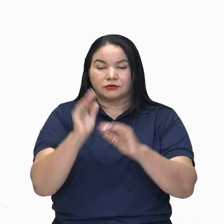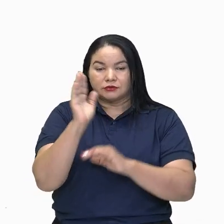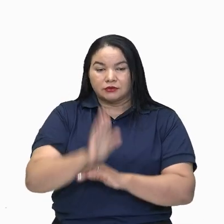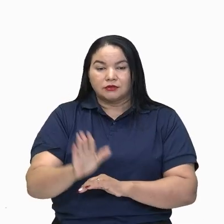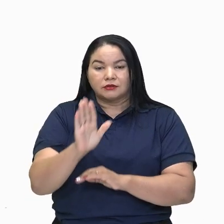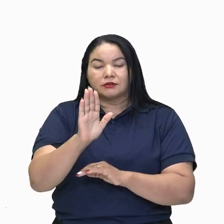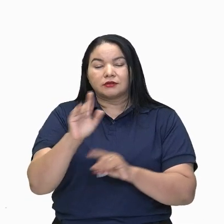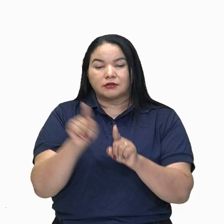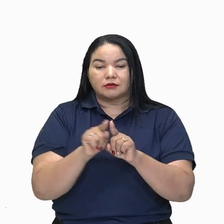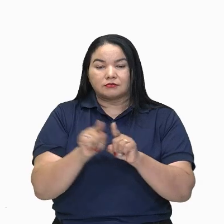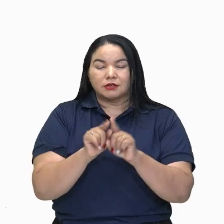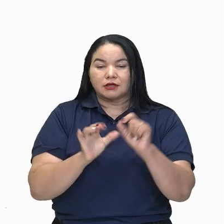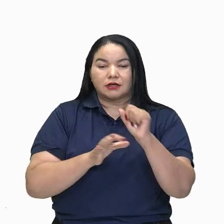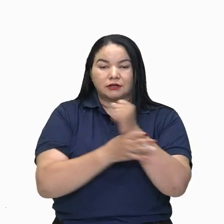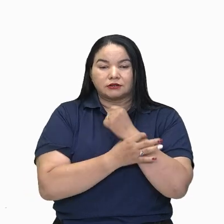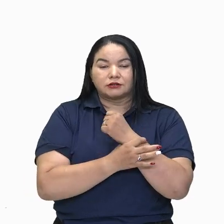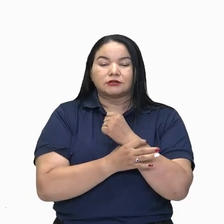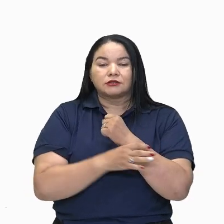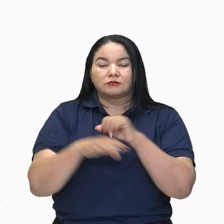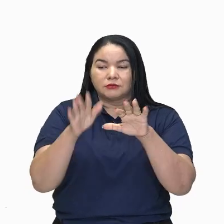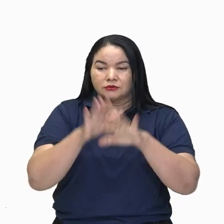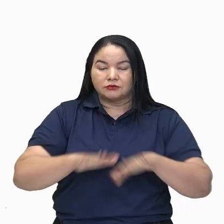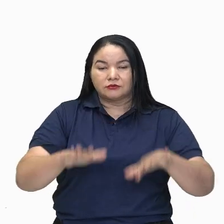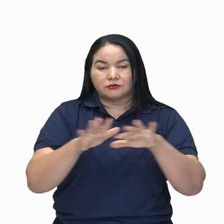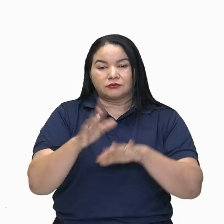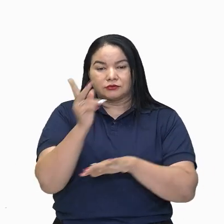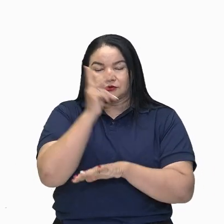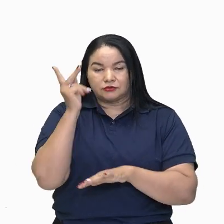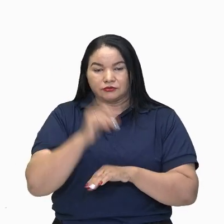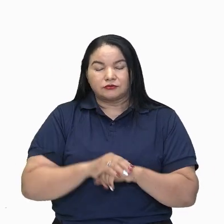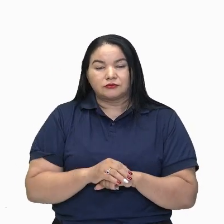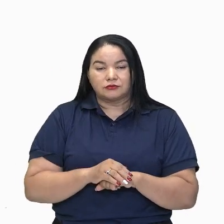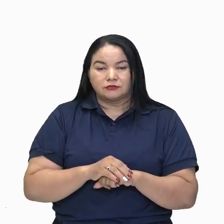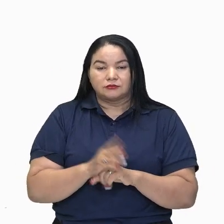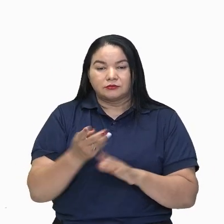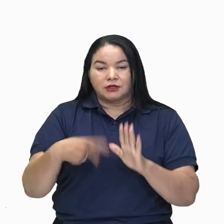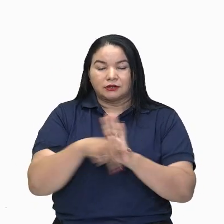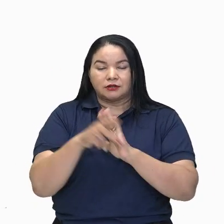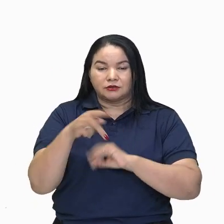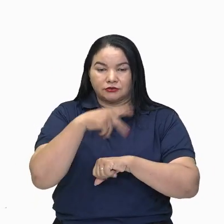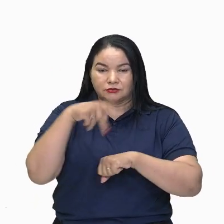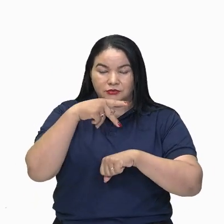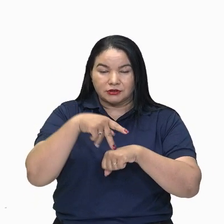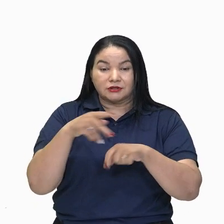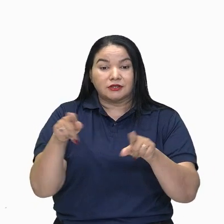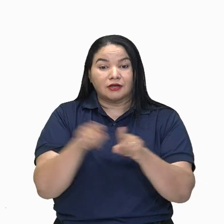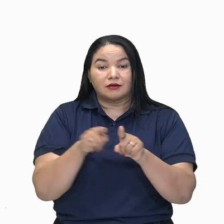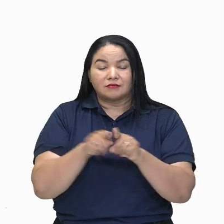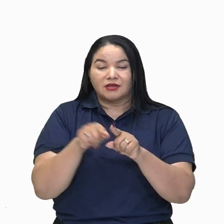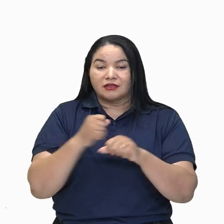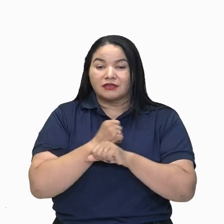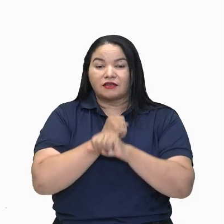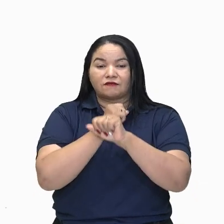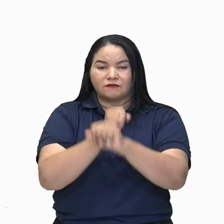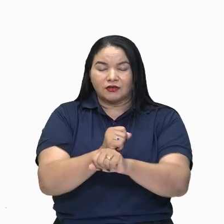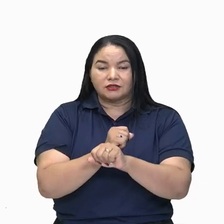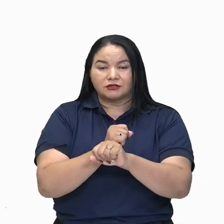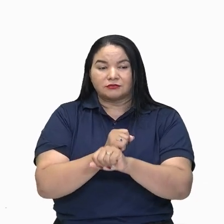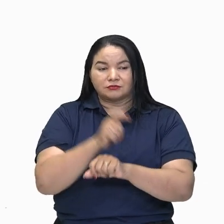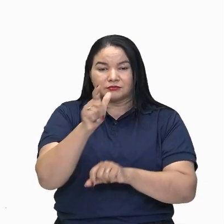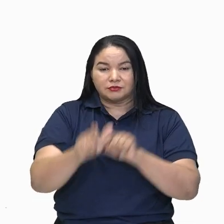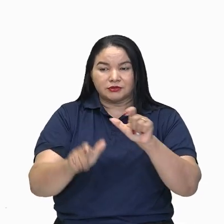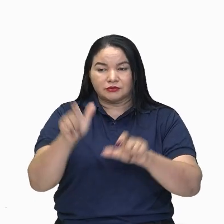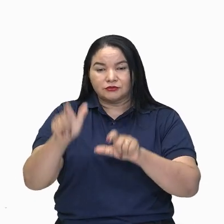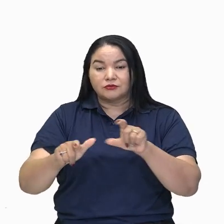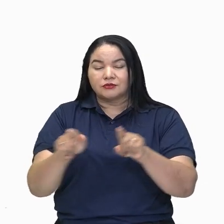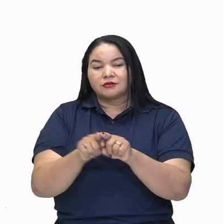segurança dos cidadãos, ou seja, de todas as pessoas de uma nação. E eles não só defendem o cidadão, mas também o